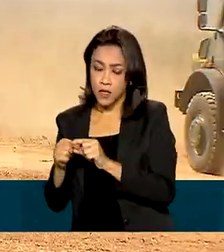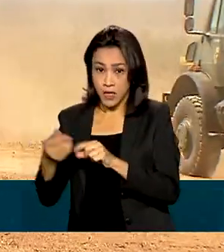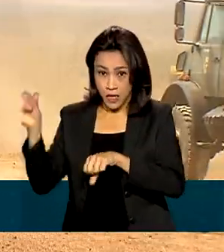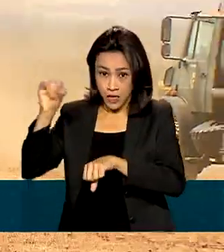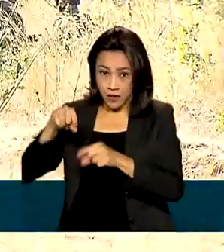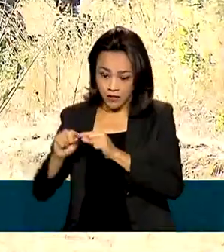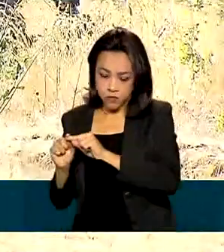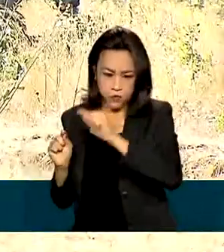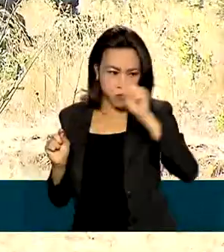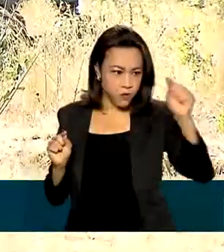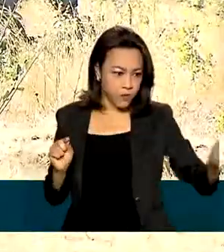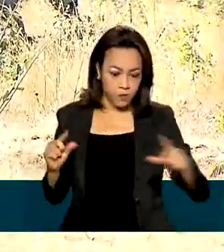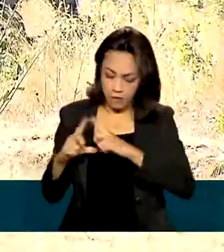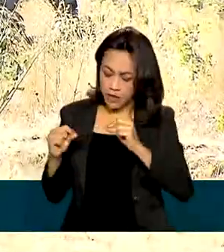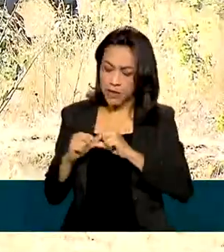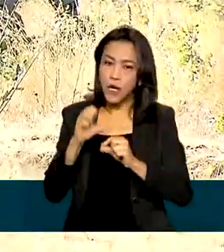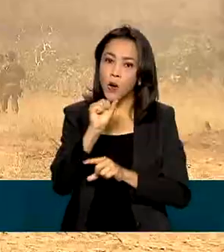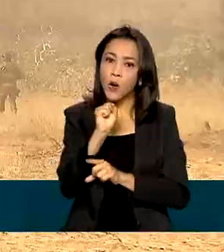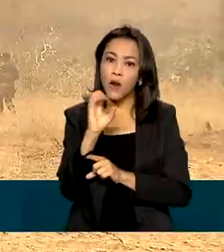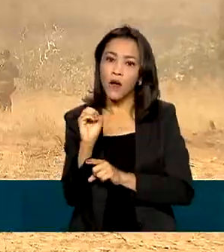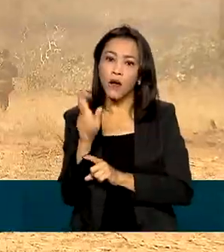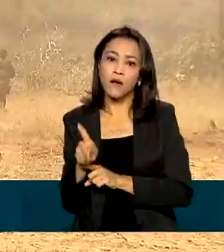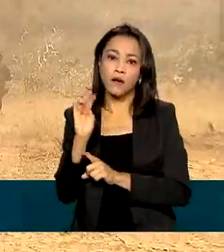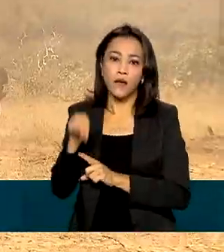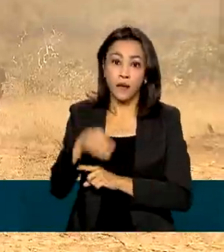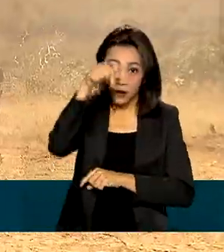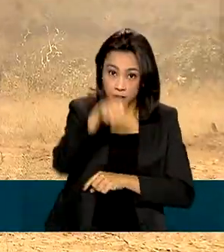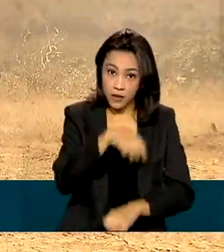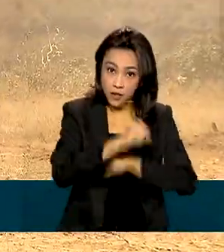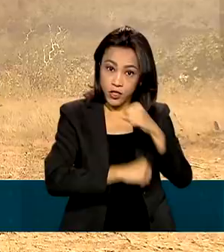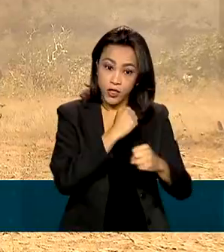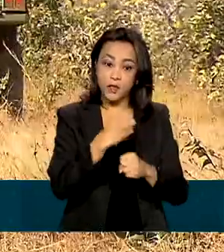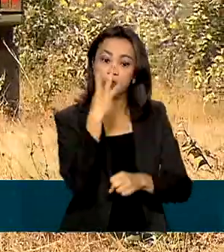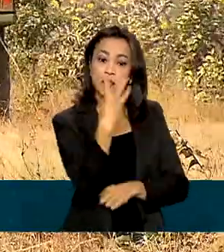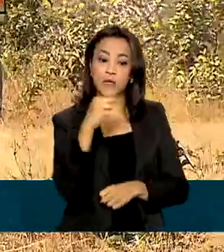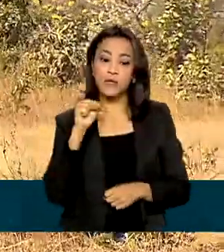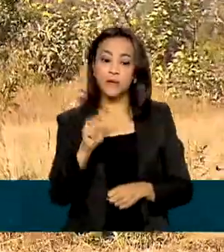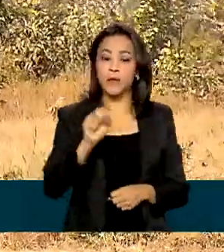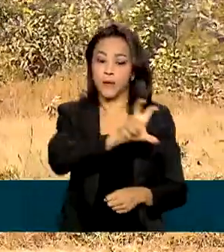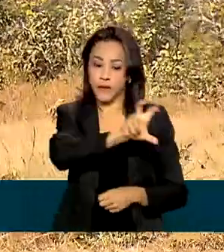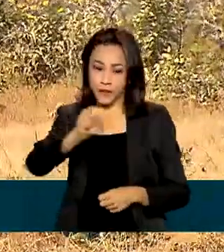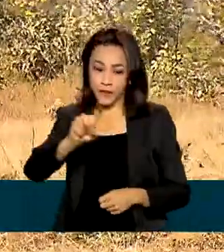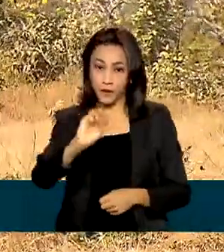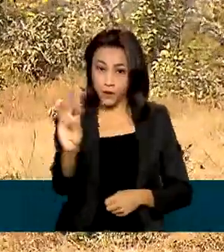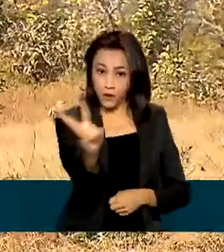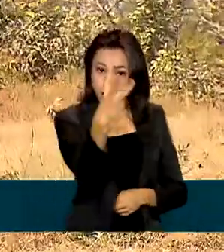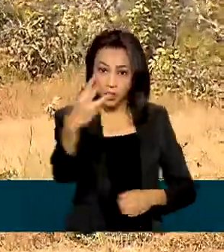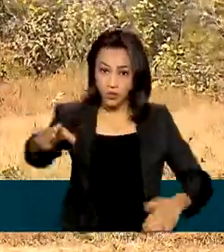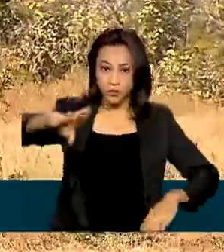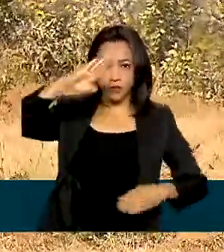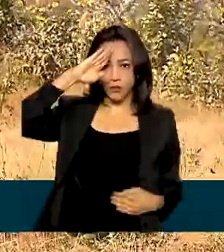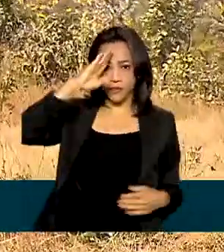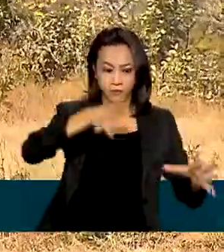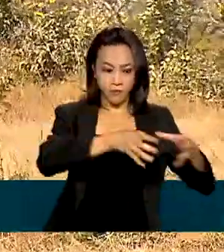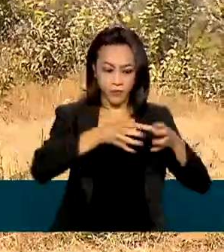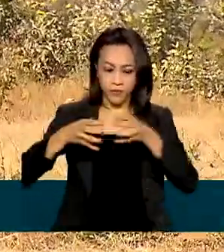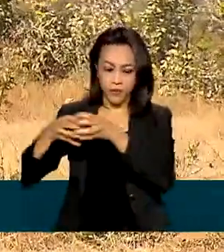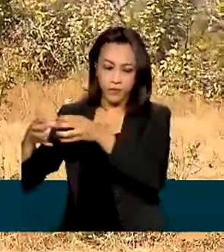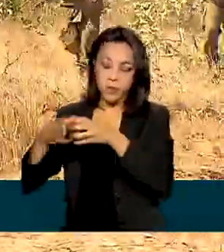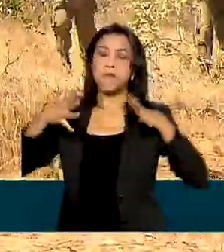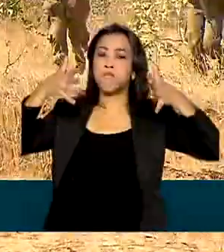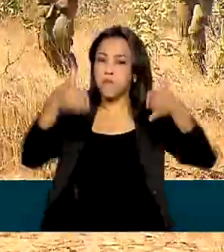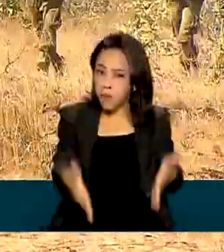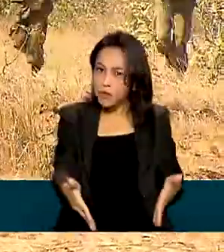de Brasília. Na edição deste ano, 3.500 militares das três forças participaram da